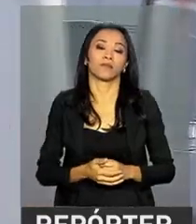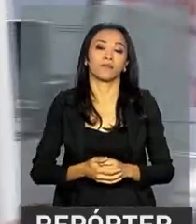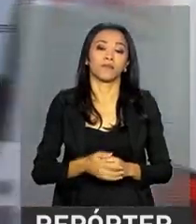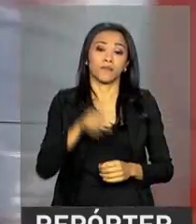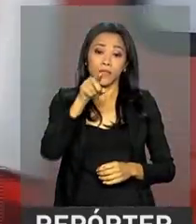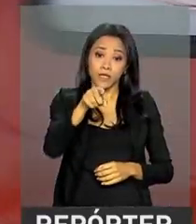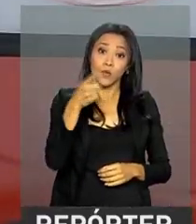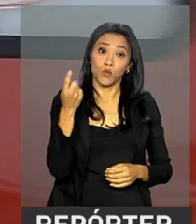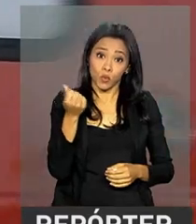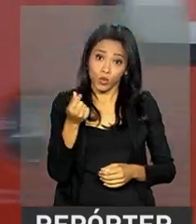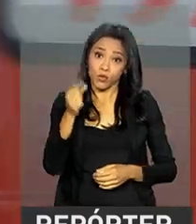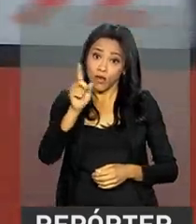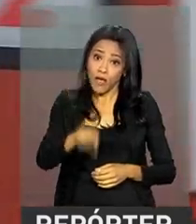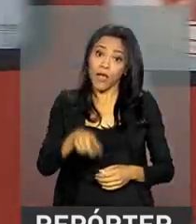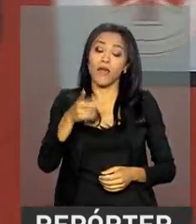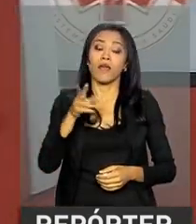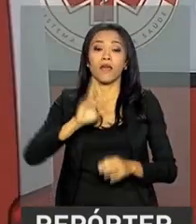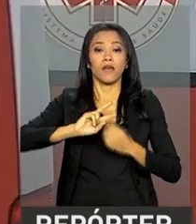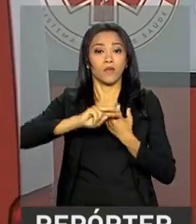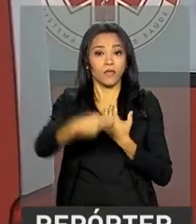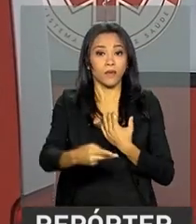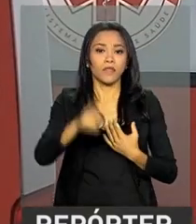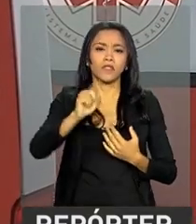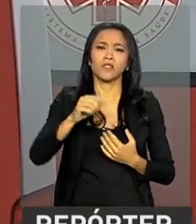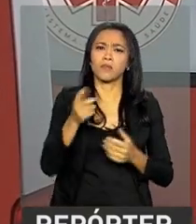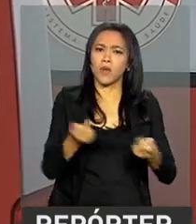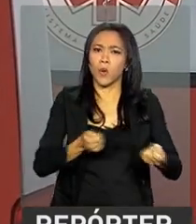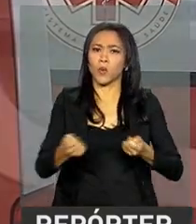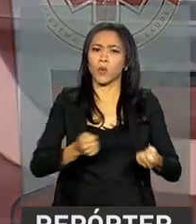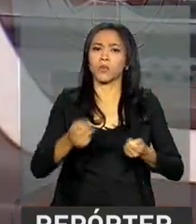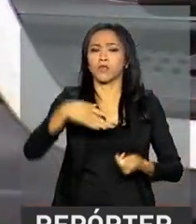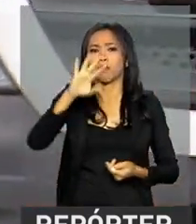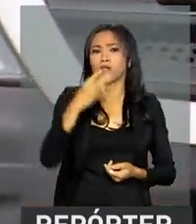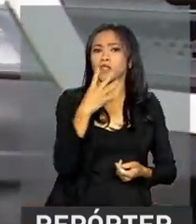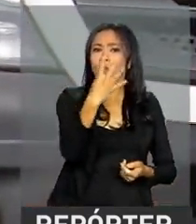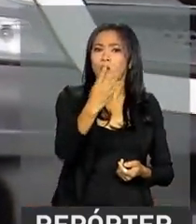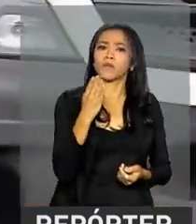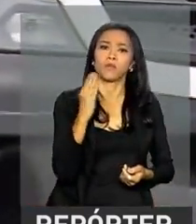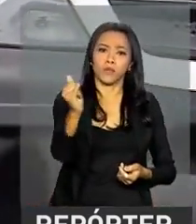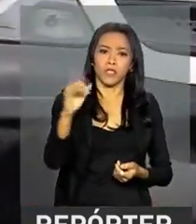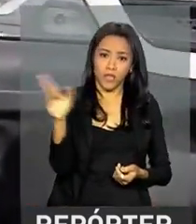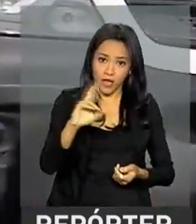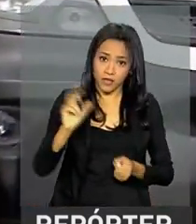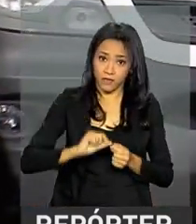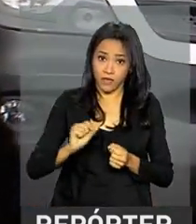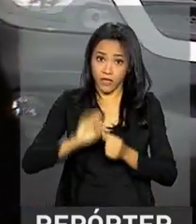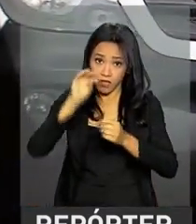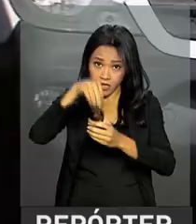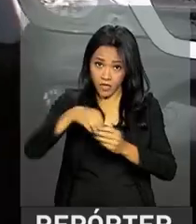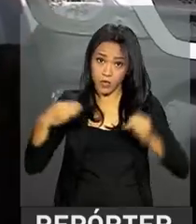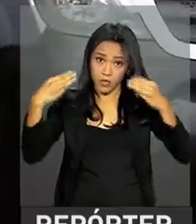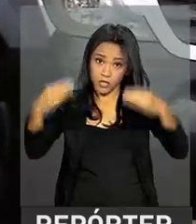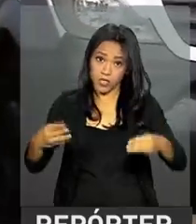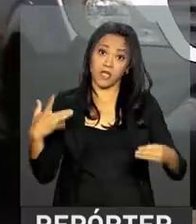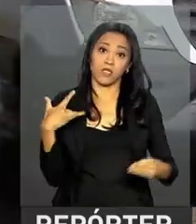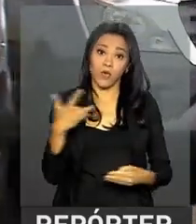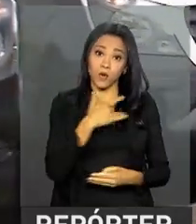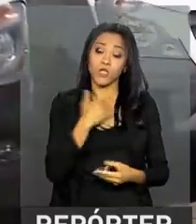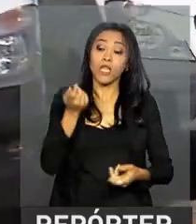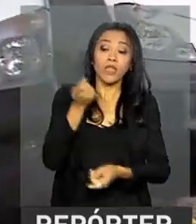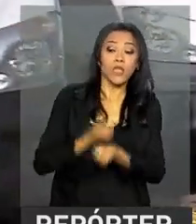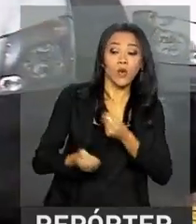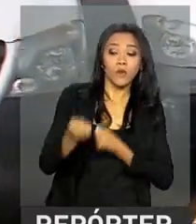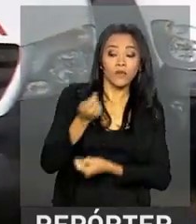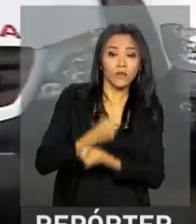boa parte do dinheiro é resultado da economia de mais de 4 bilhões de reais feita pelo ministério da saúde com a renegociação de contratos com fornecedores